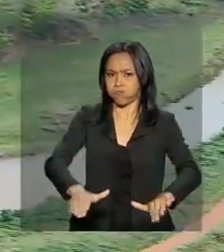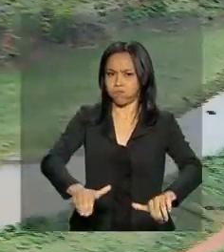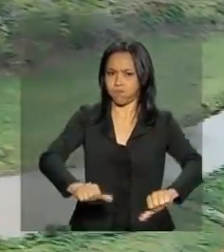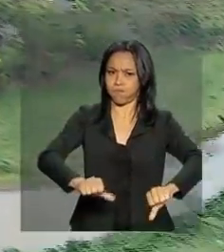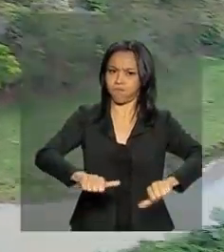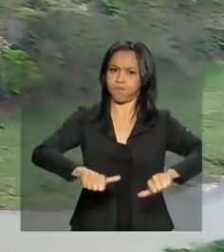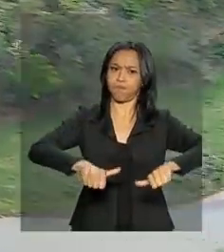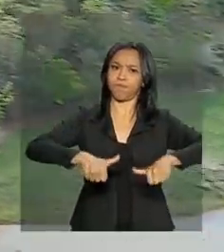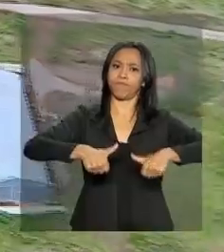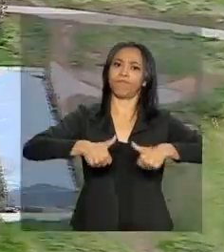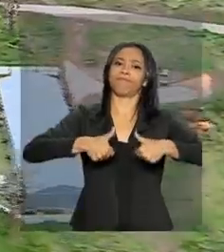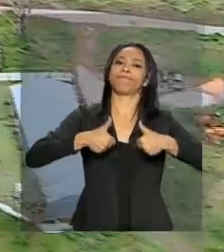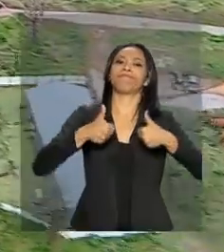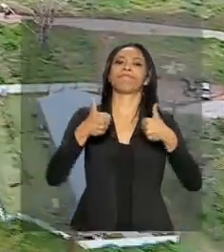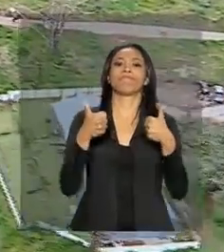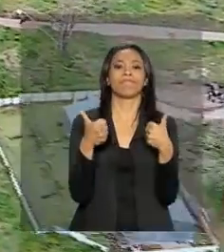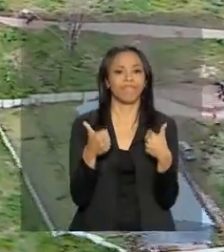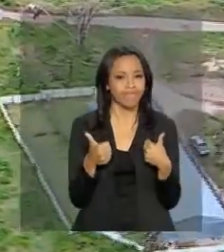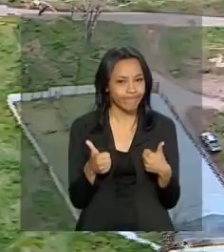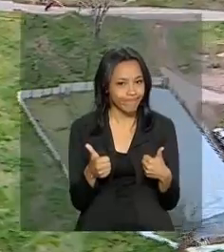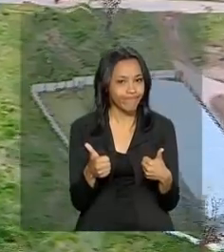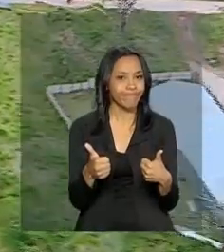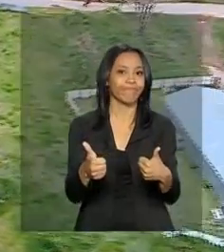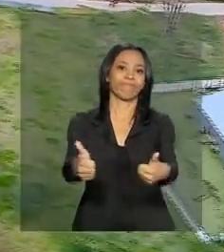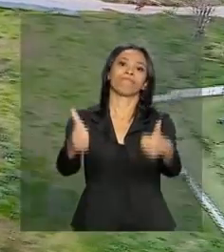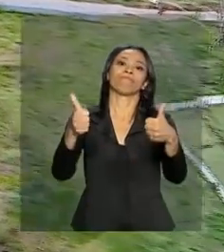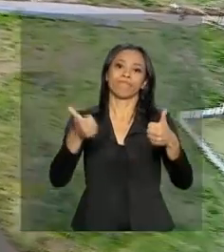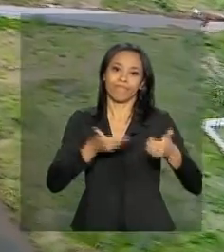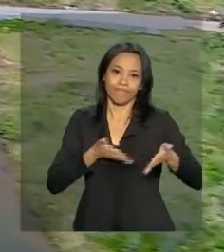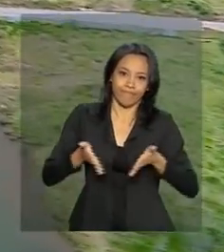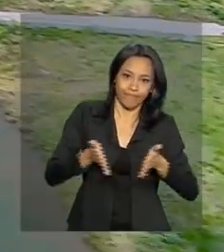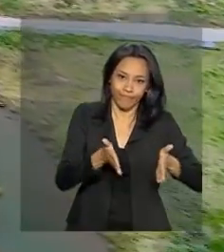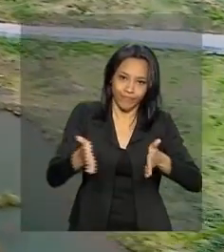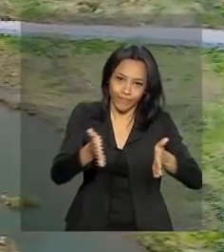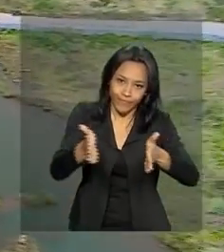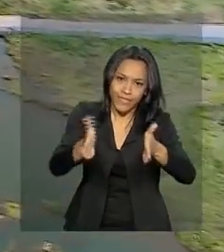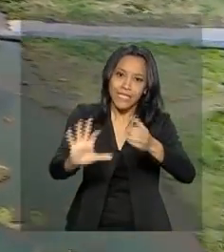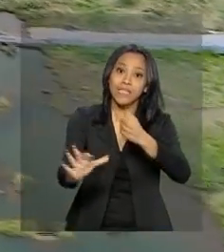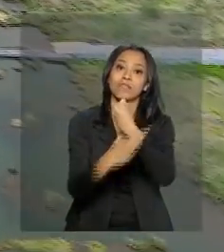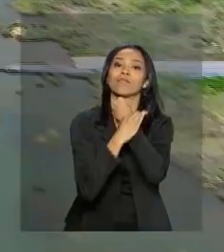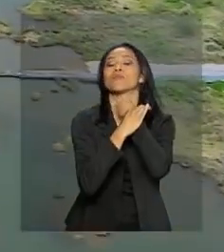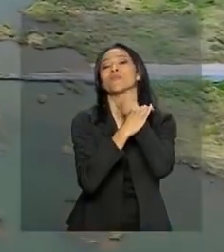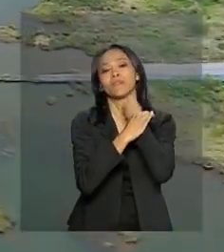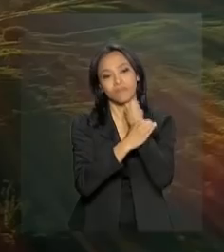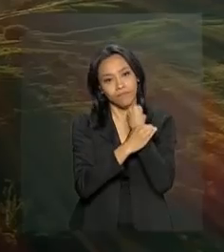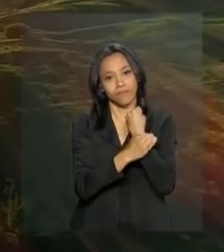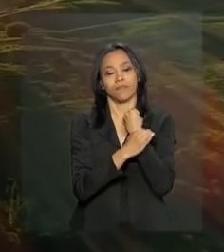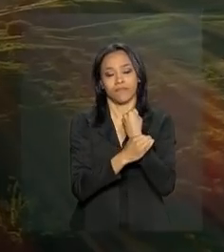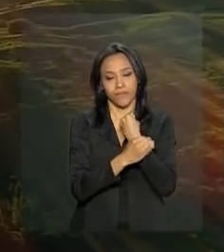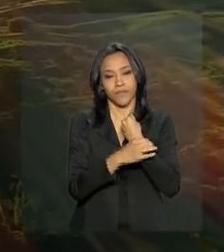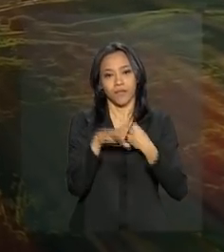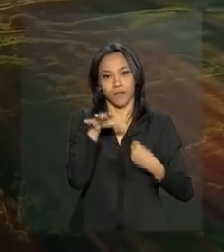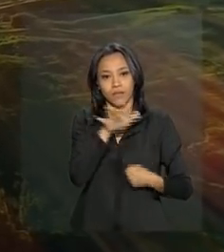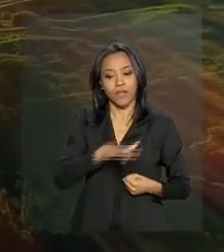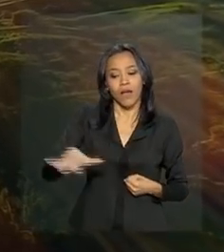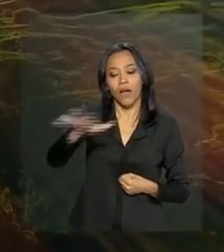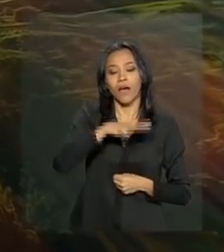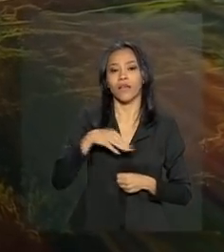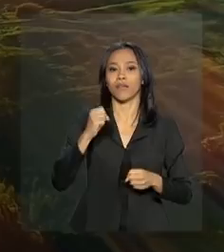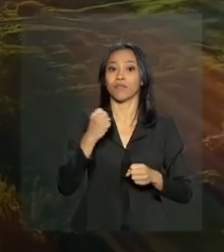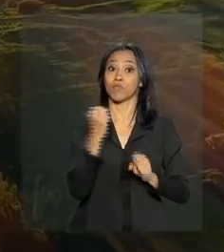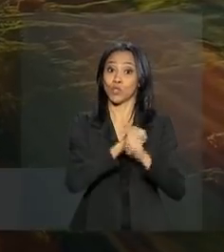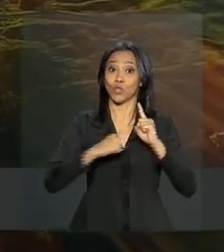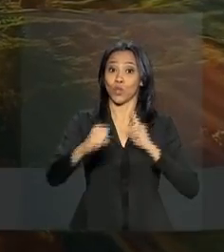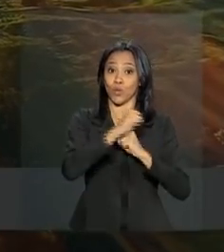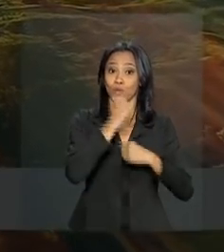ela torne a bacia muito mais segura do ponto de vista socioambiental.